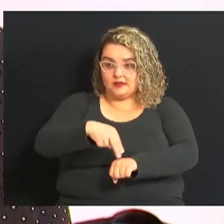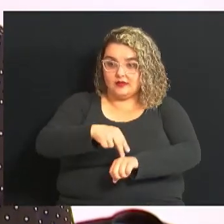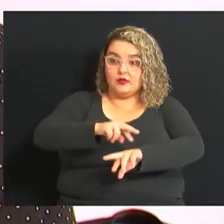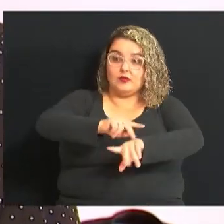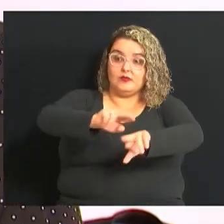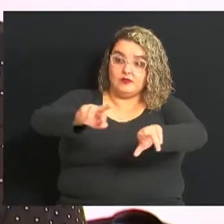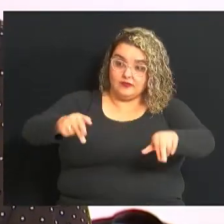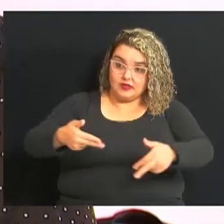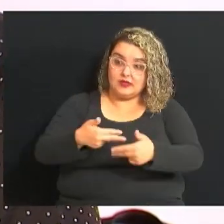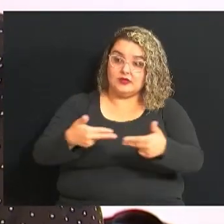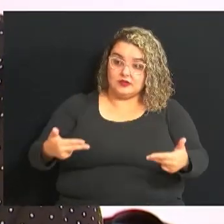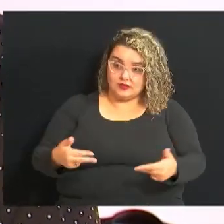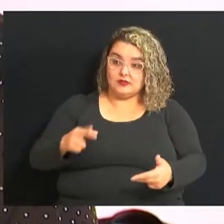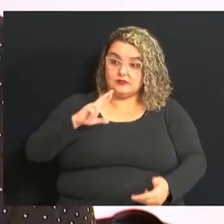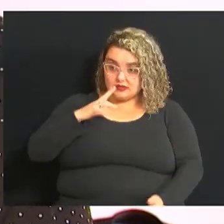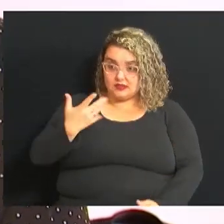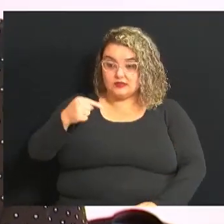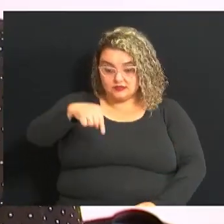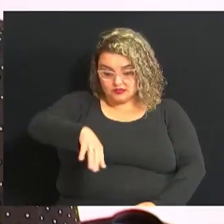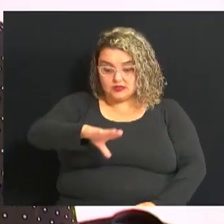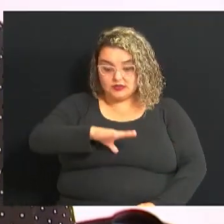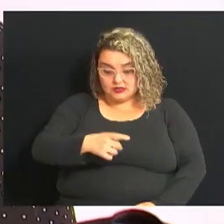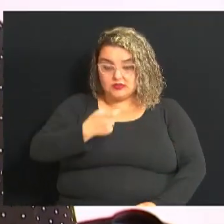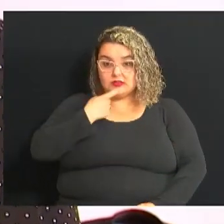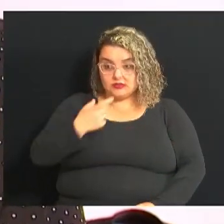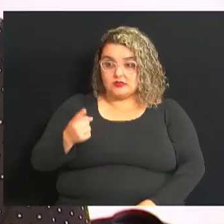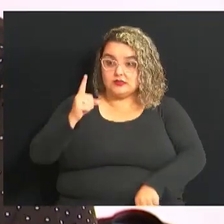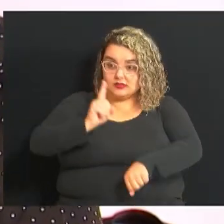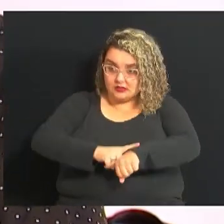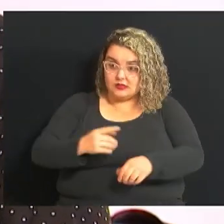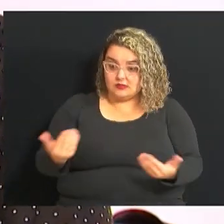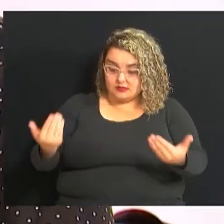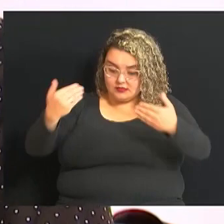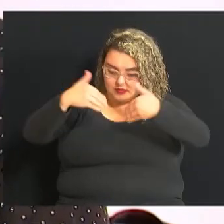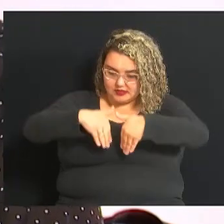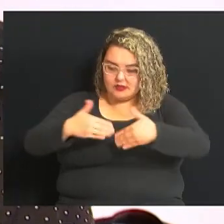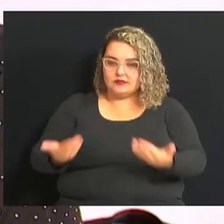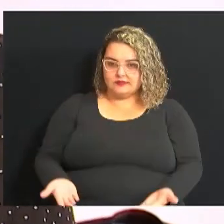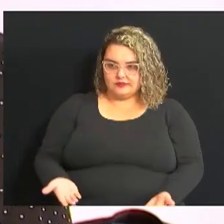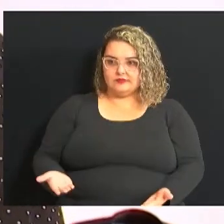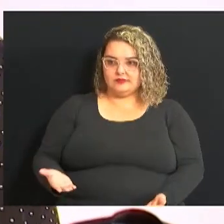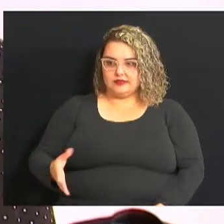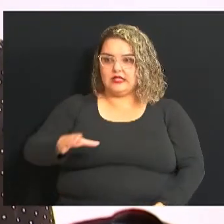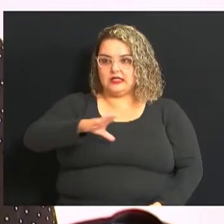que a gente tem para resolver aqui. Eu acho que está na hora de olhar para dentro de casa também e